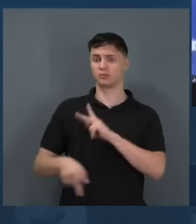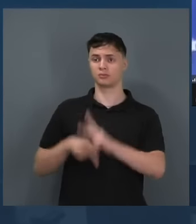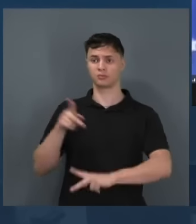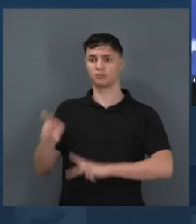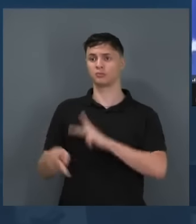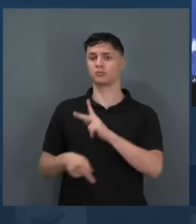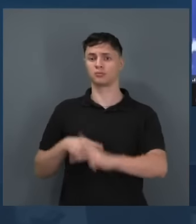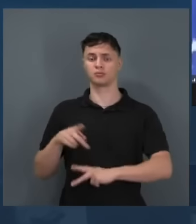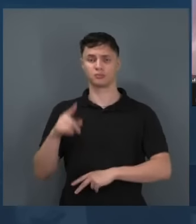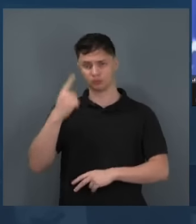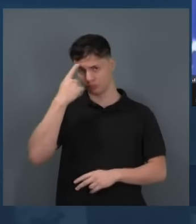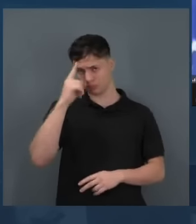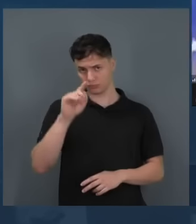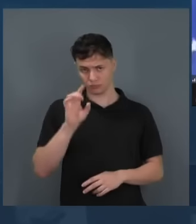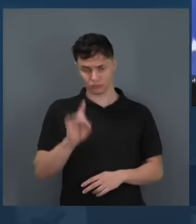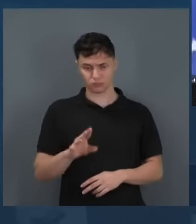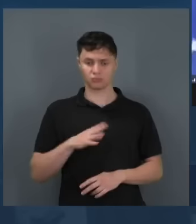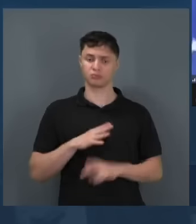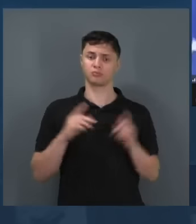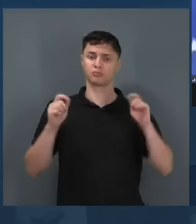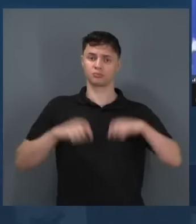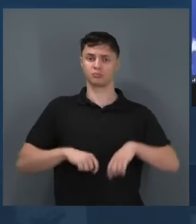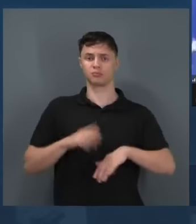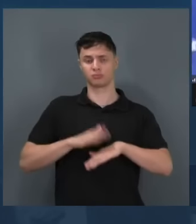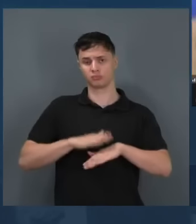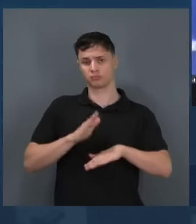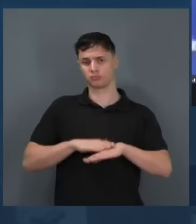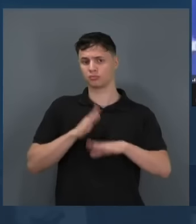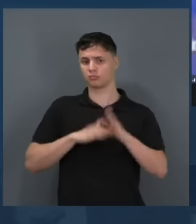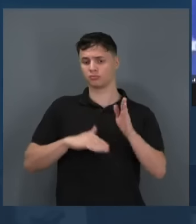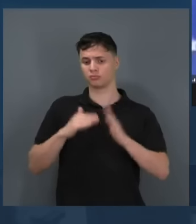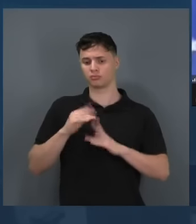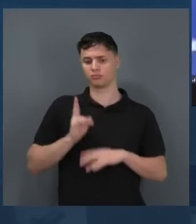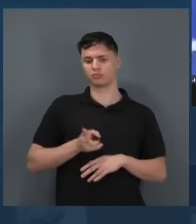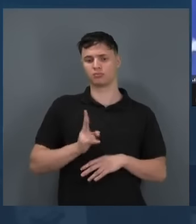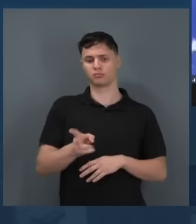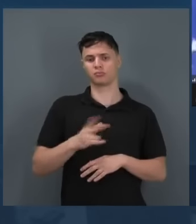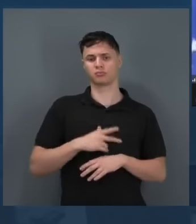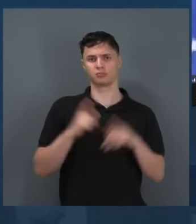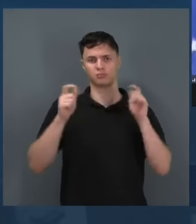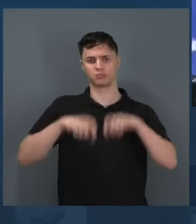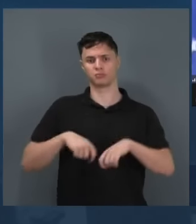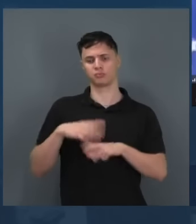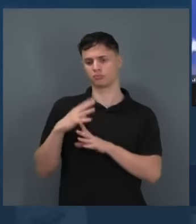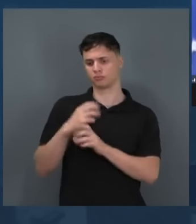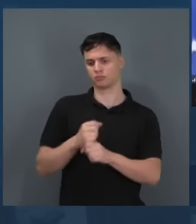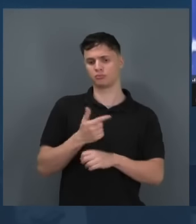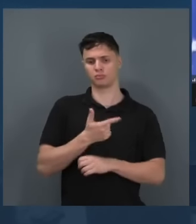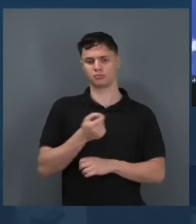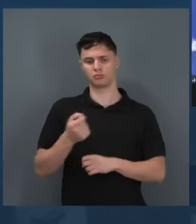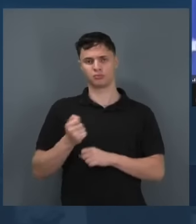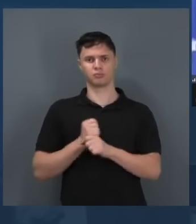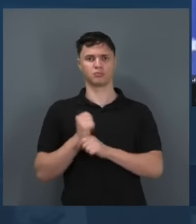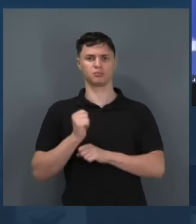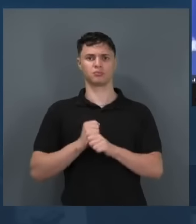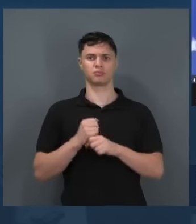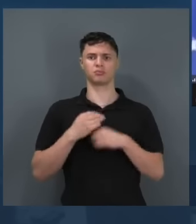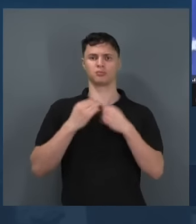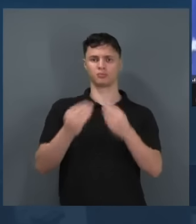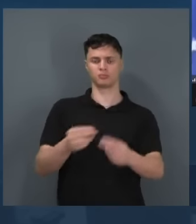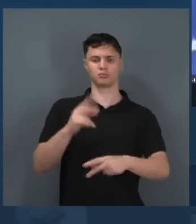apenas em um dia. É possível fazer em todos os dias, e é possível que nos 200 anos do Senado a gente dê de